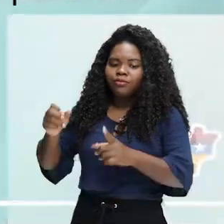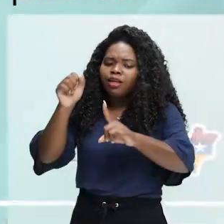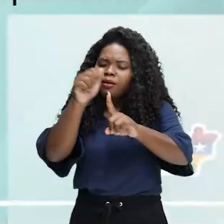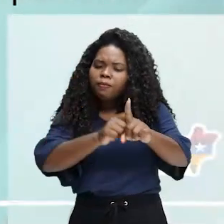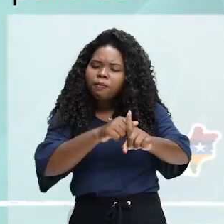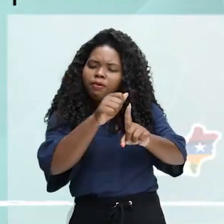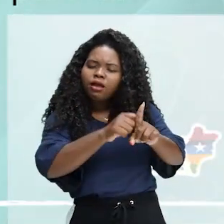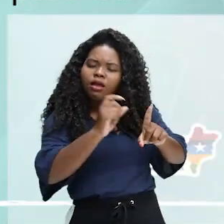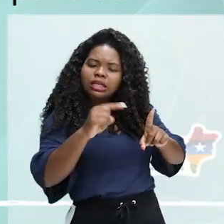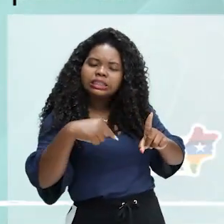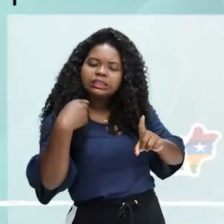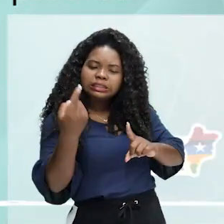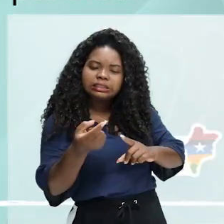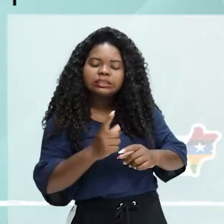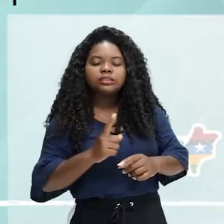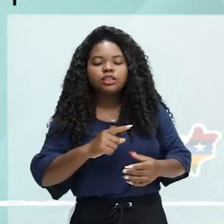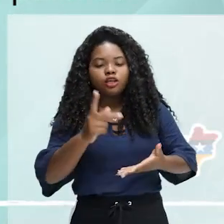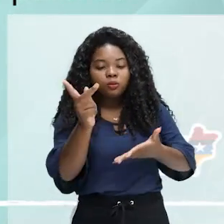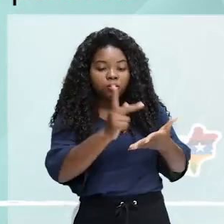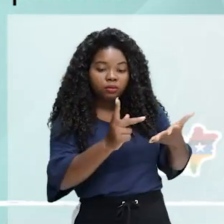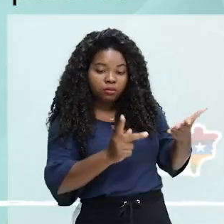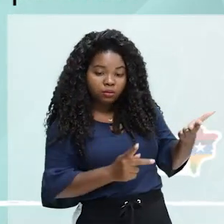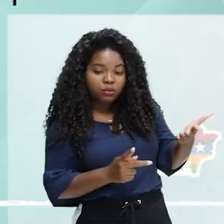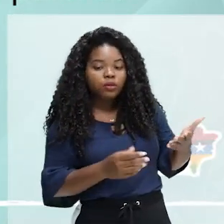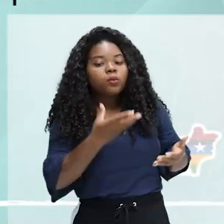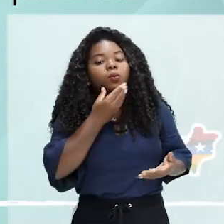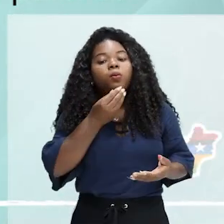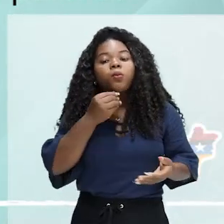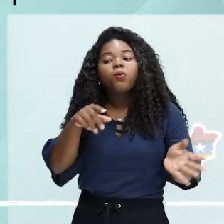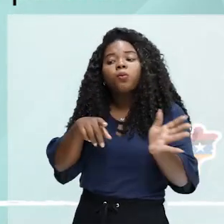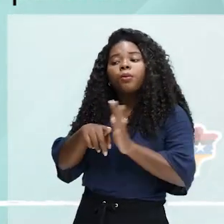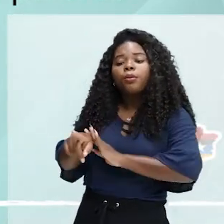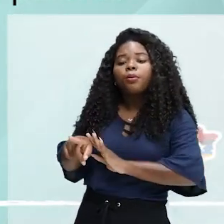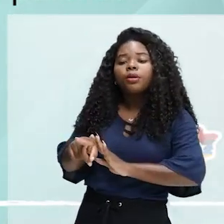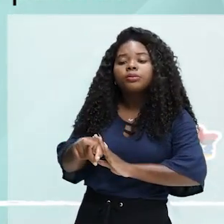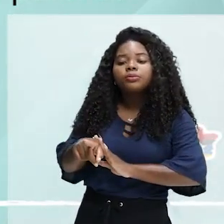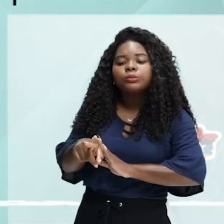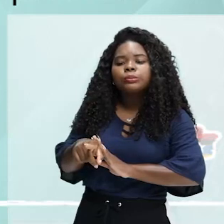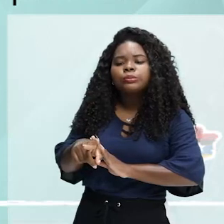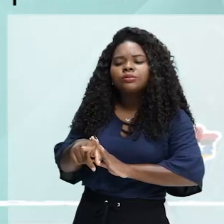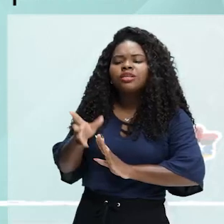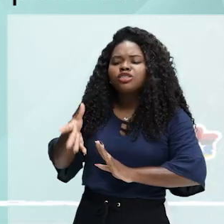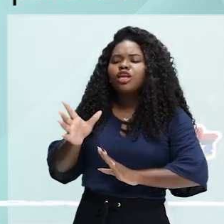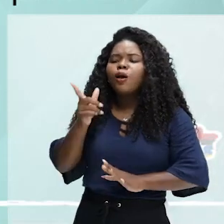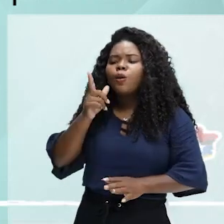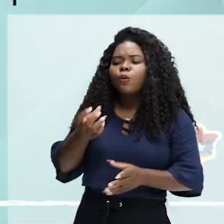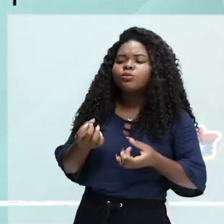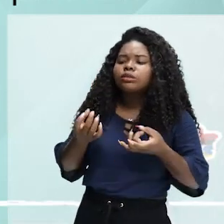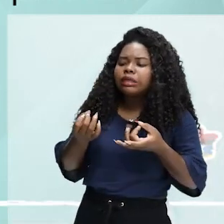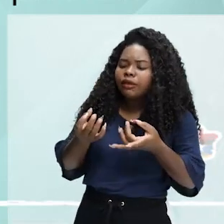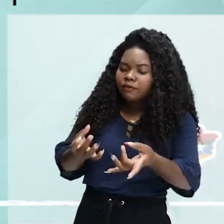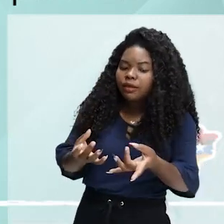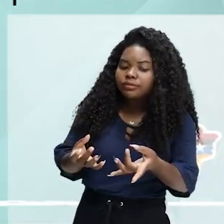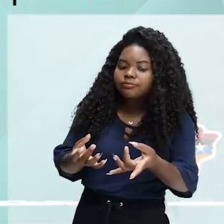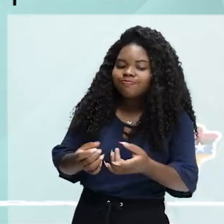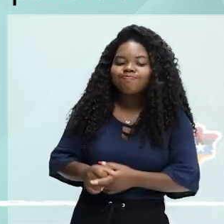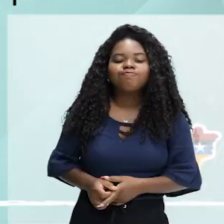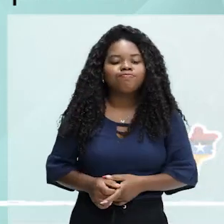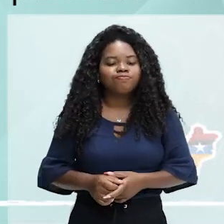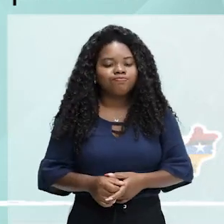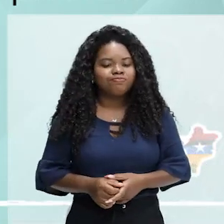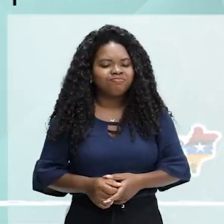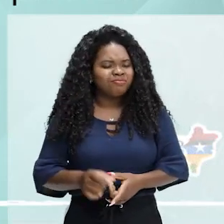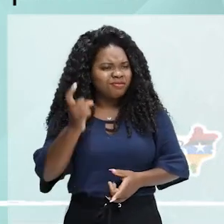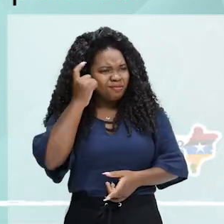depois, topa o poeta, o Olavo Bilac, com um homem e pergunta-lhe se ele havia vendido o sítio. Aí ele disse, nem penso